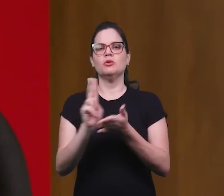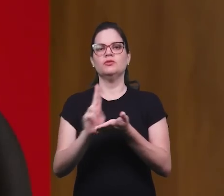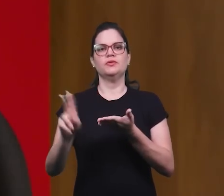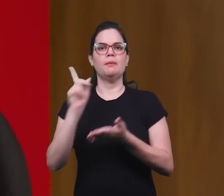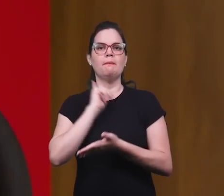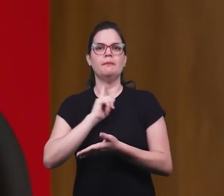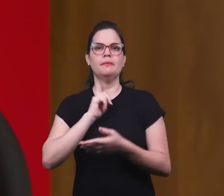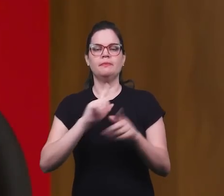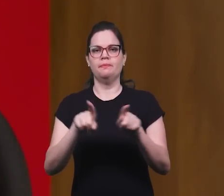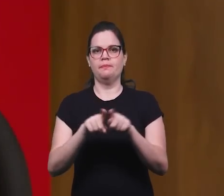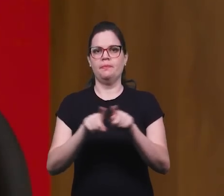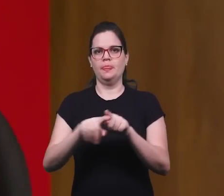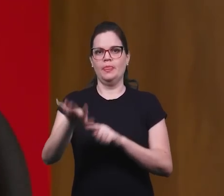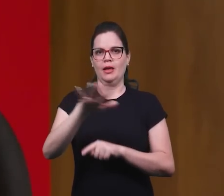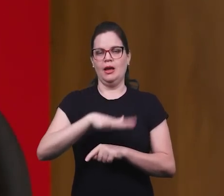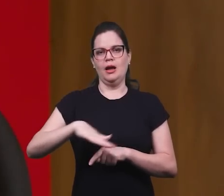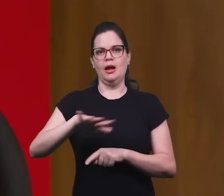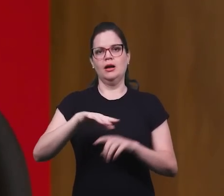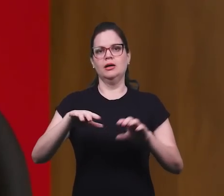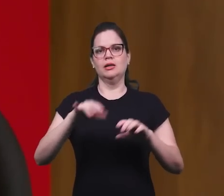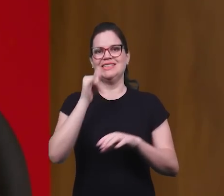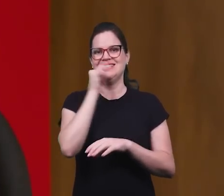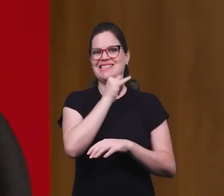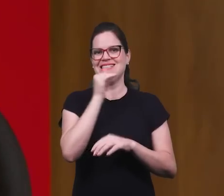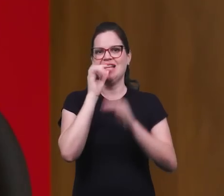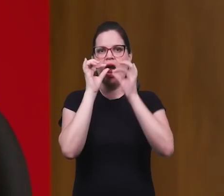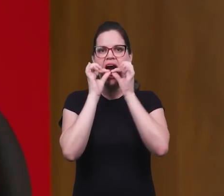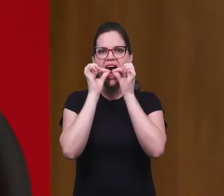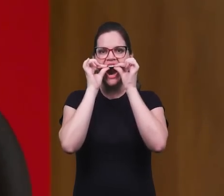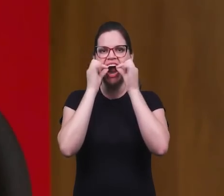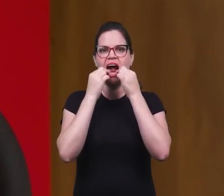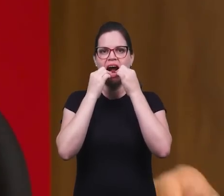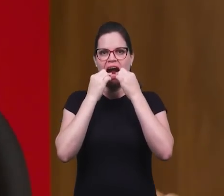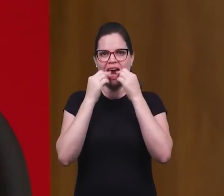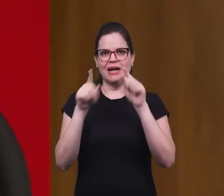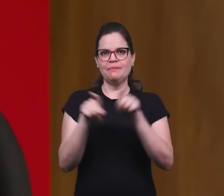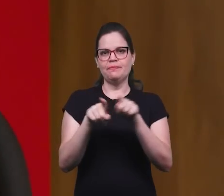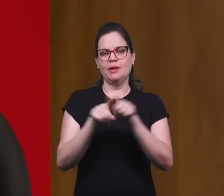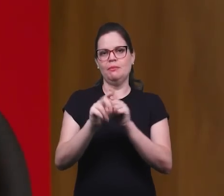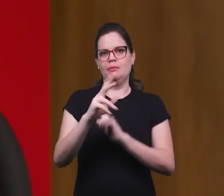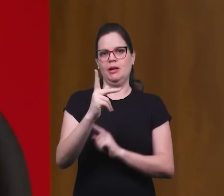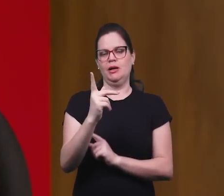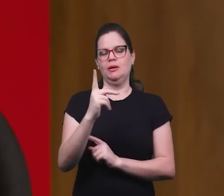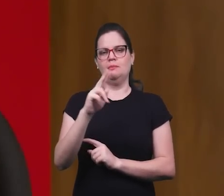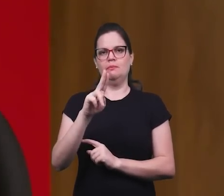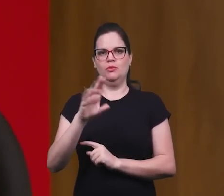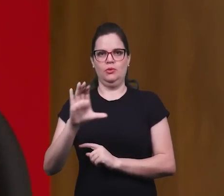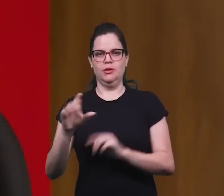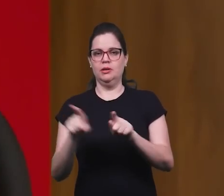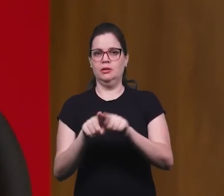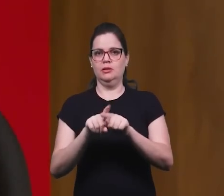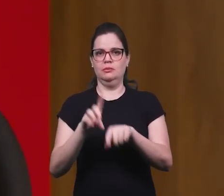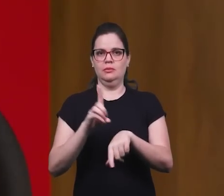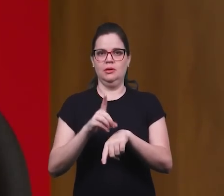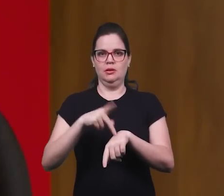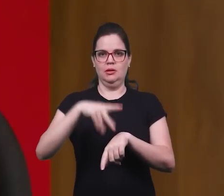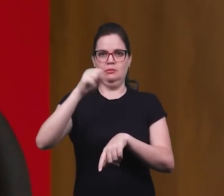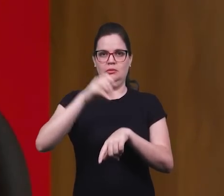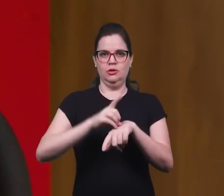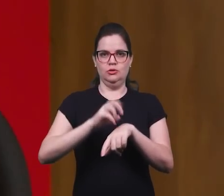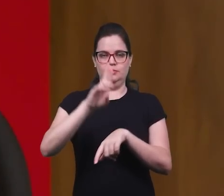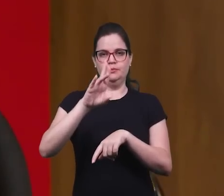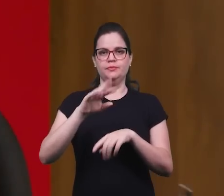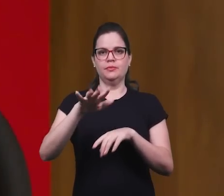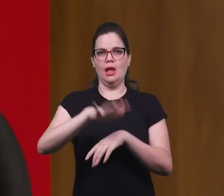mestre em clínicas odontológicas, cuja área é prótese dentária, também pela PUC Minas, pós-graduado em